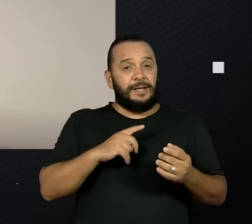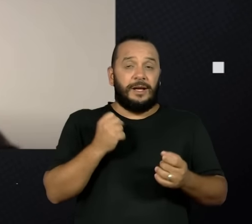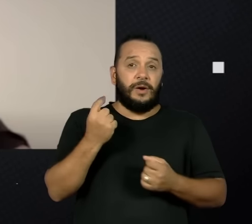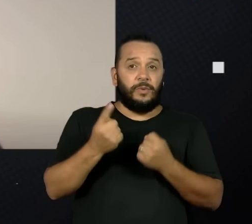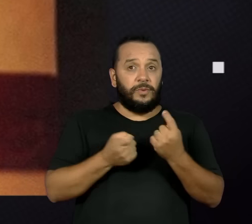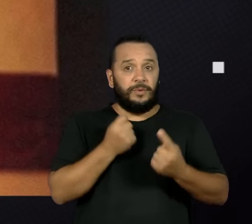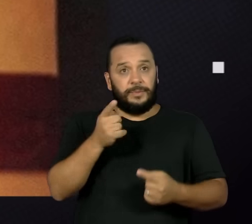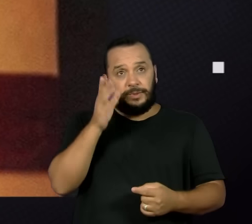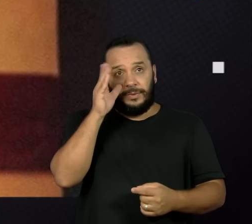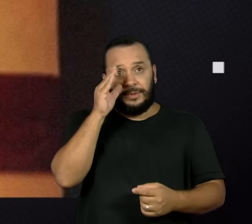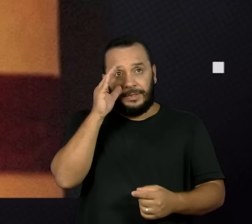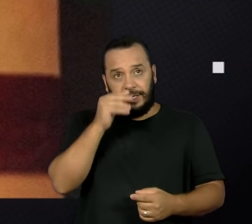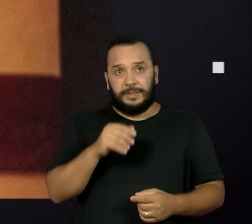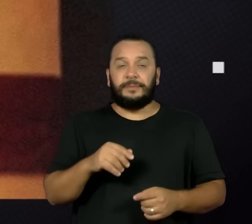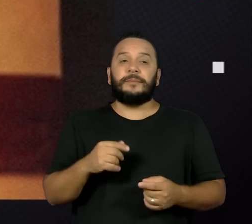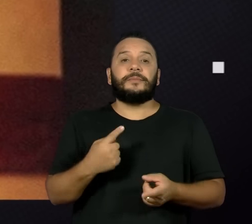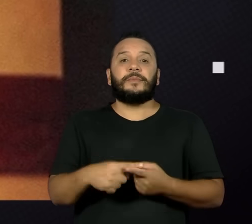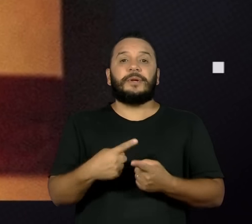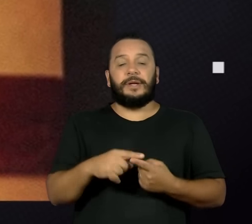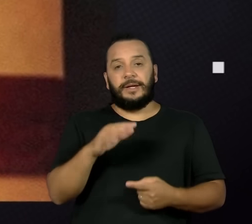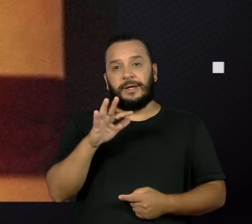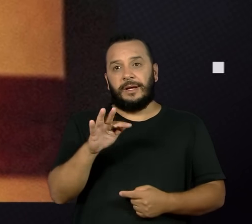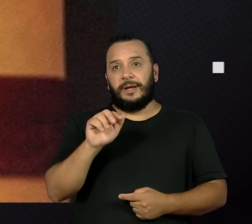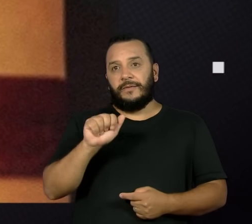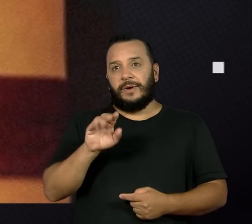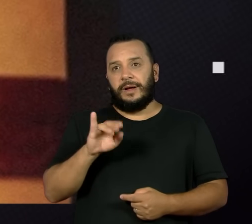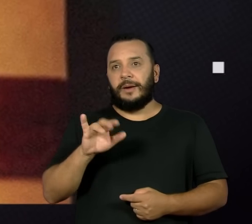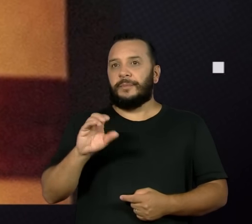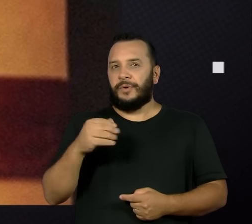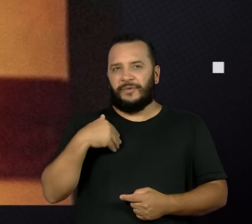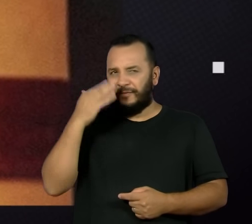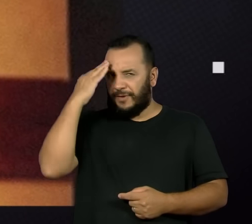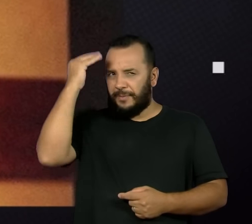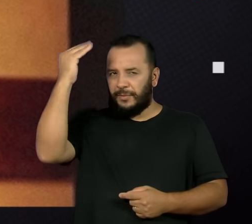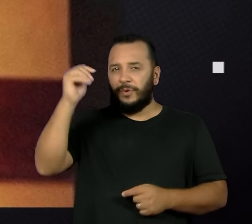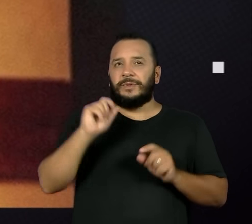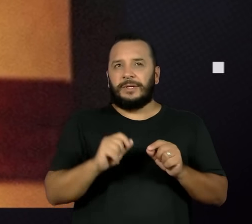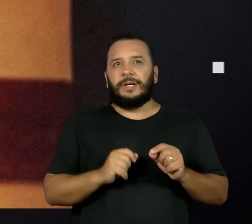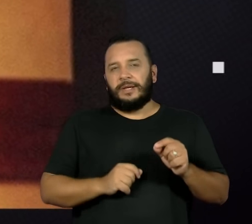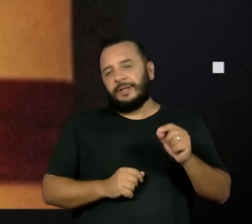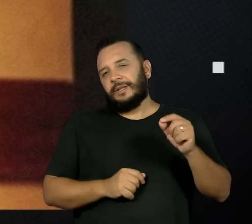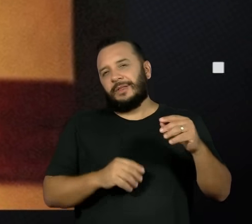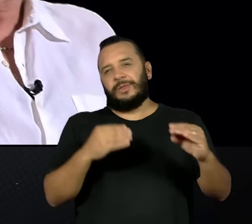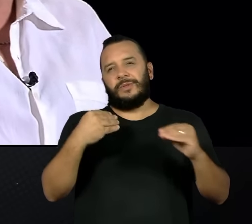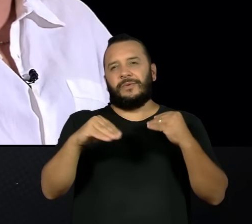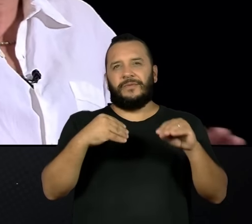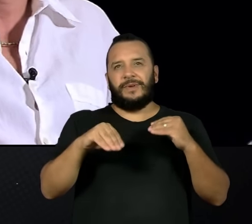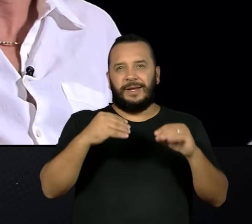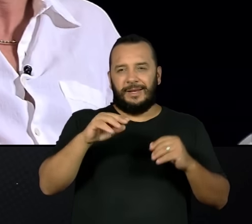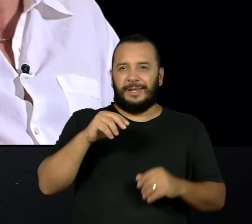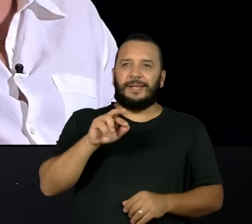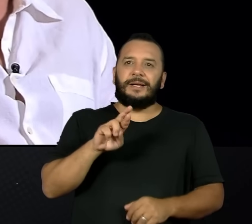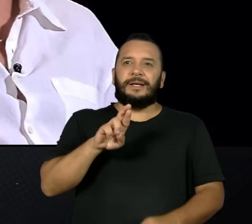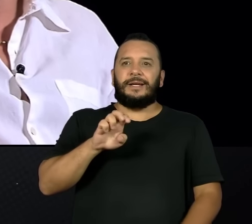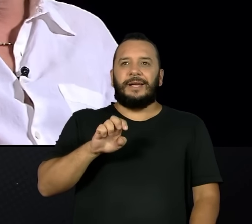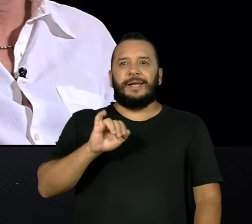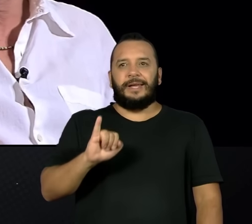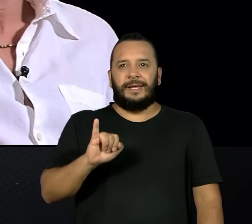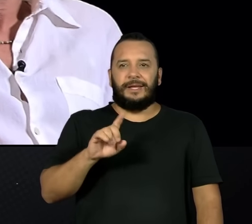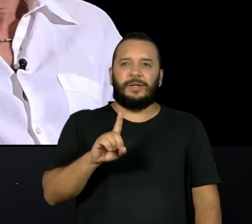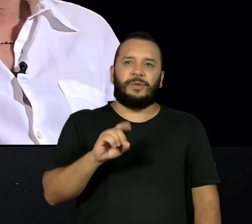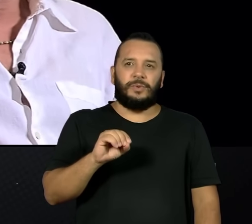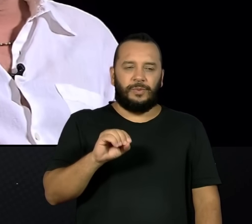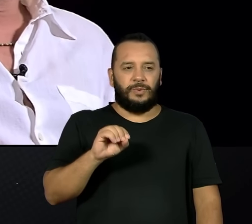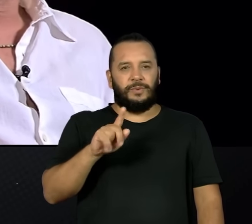curiosidades primeiro que o Fábio fazia muito sucesso numa novela chamada Rei do Gado ele gravava muito e nós fizemos uma